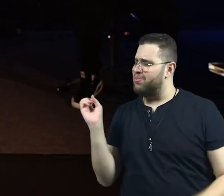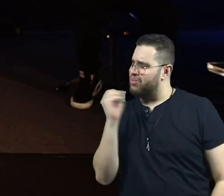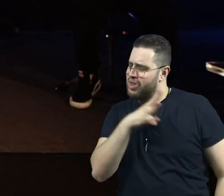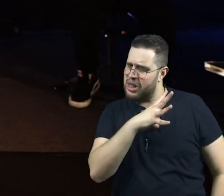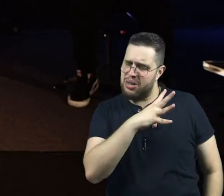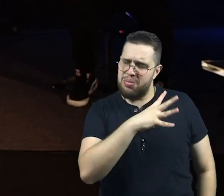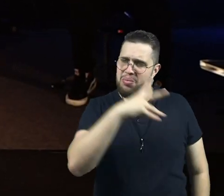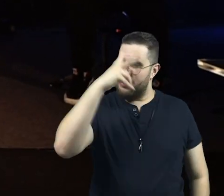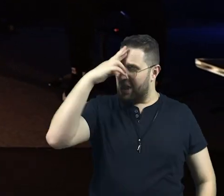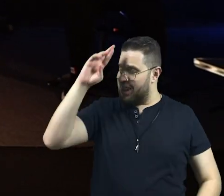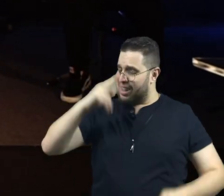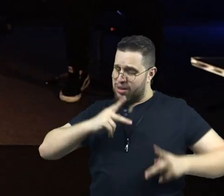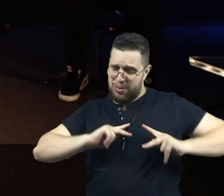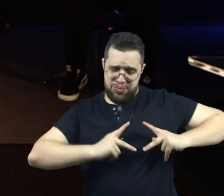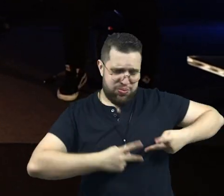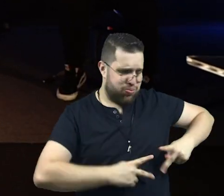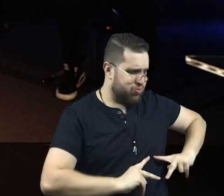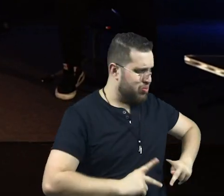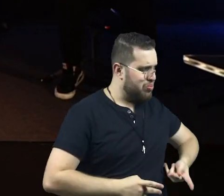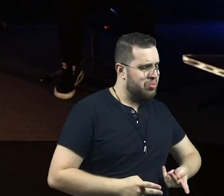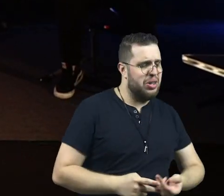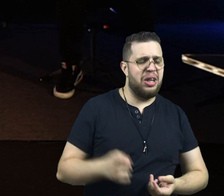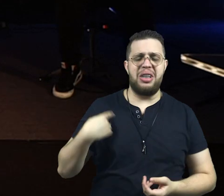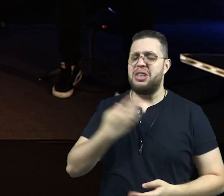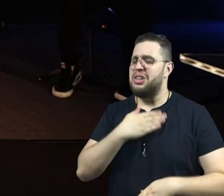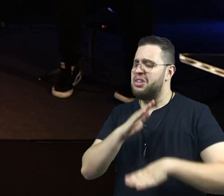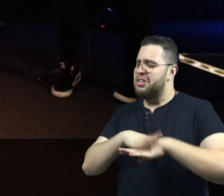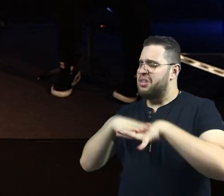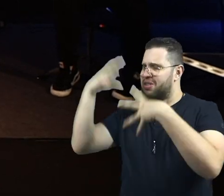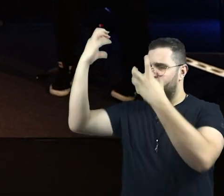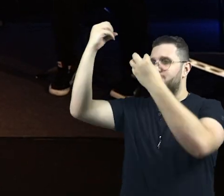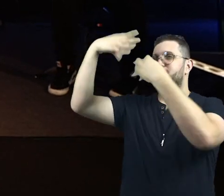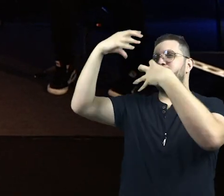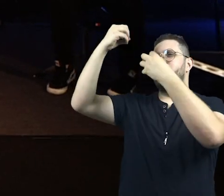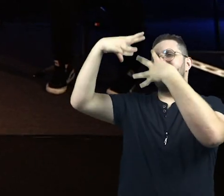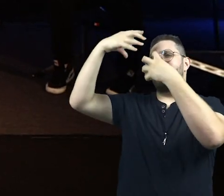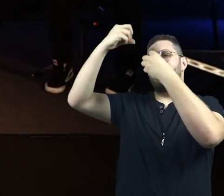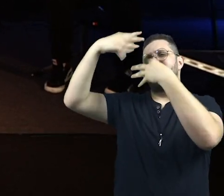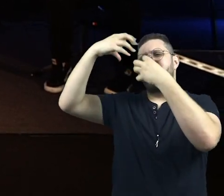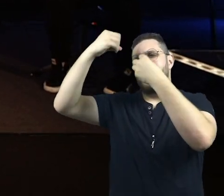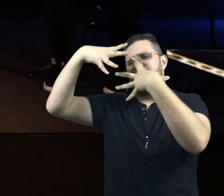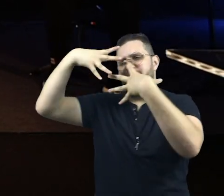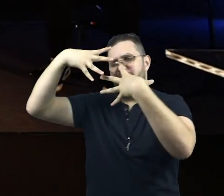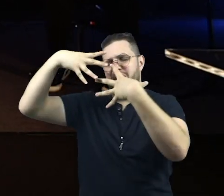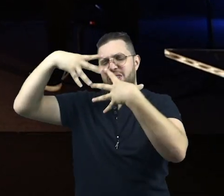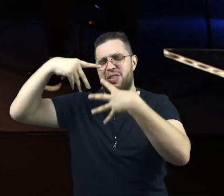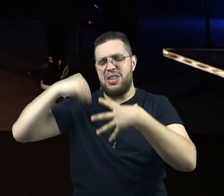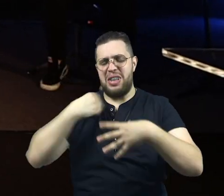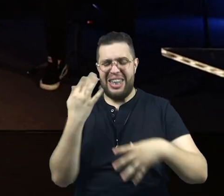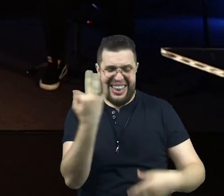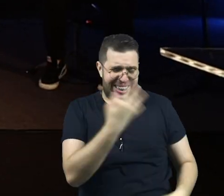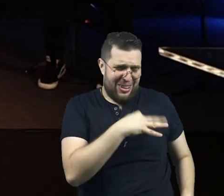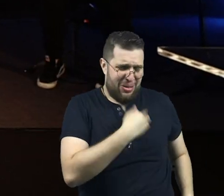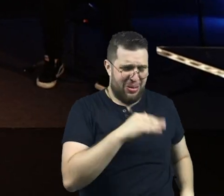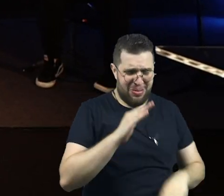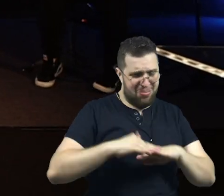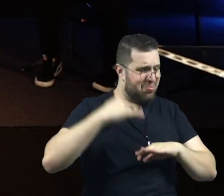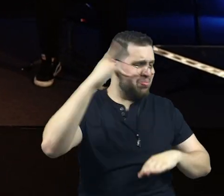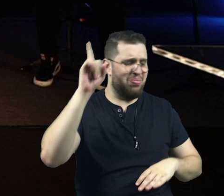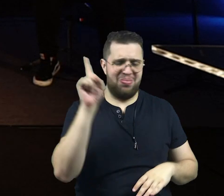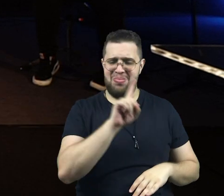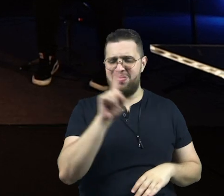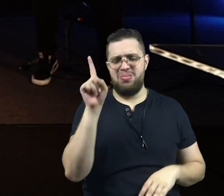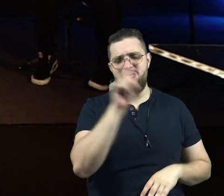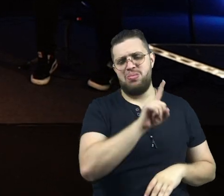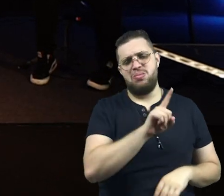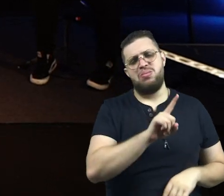Aleluia, Ele está te aprimorando, Ele está te ensinando a não se ferir mais.